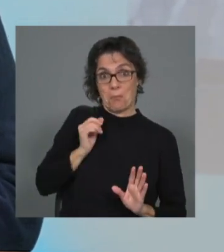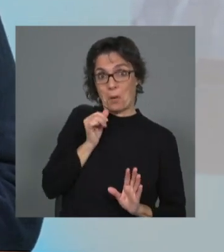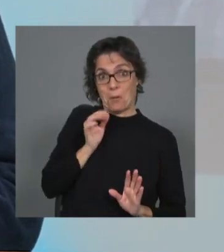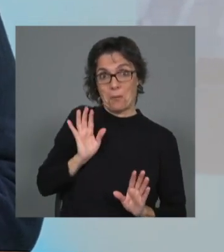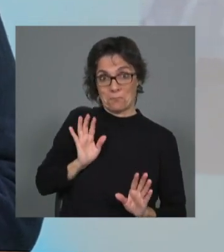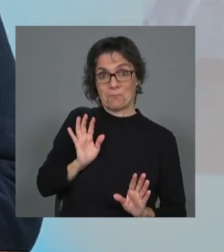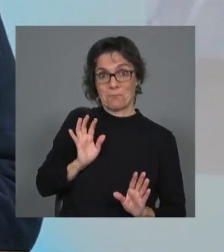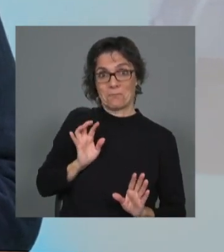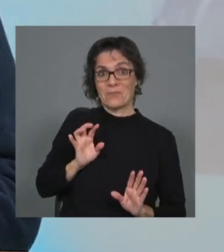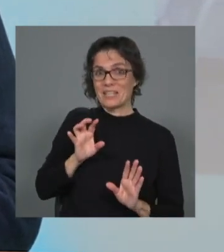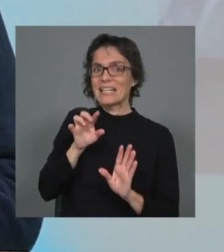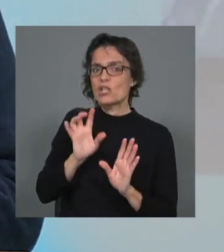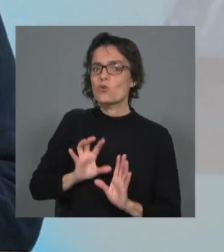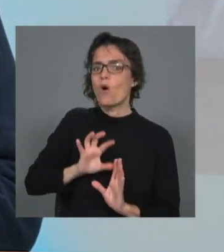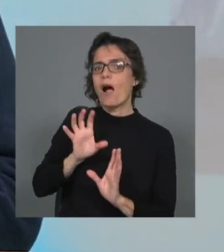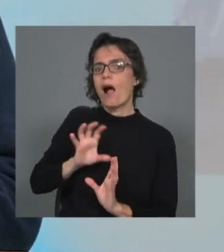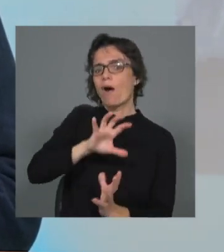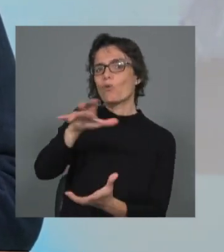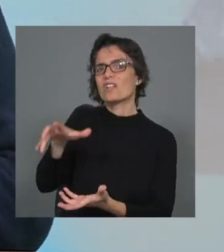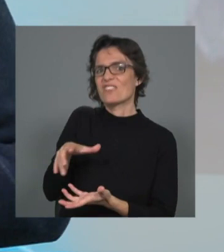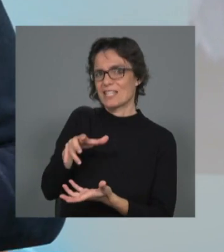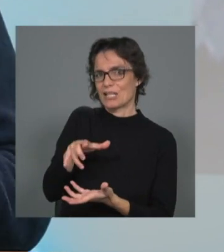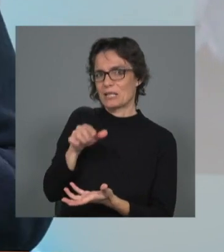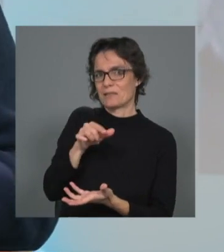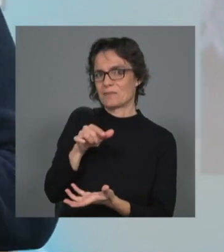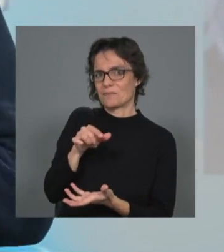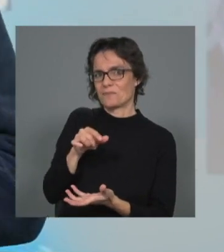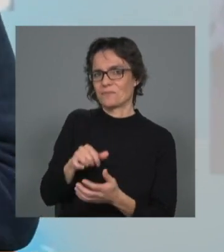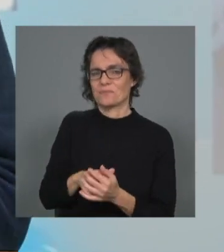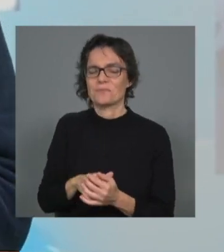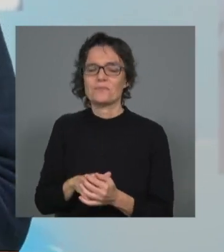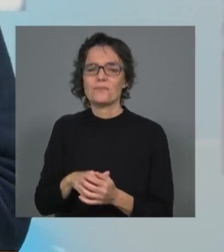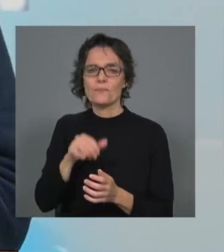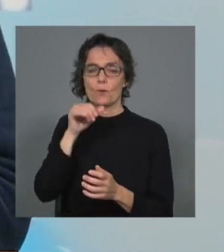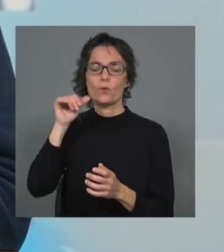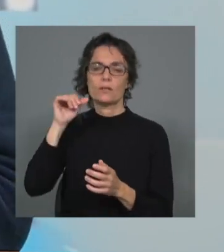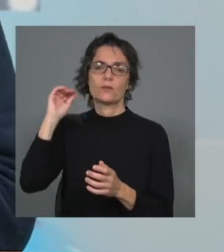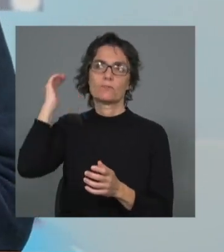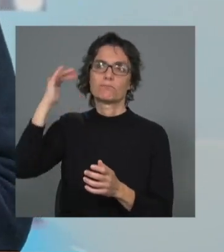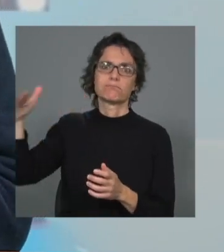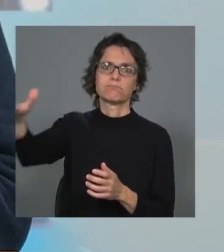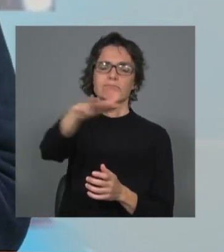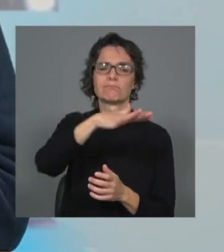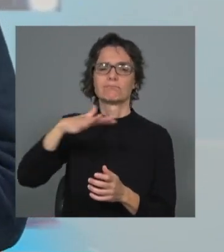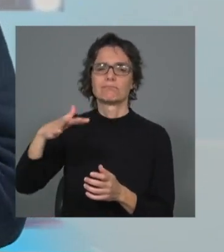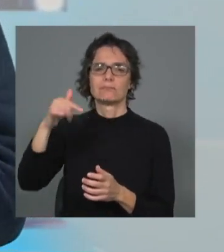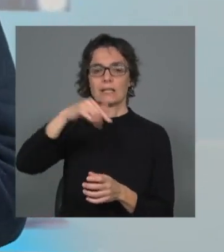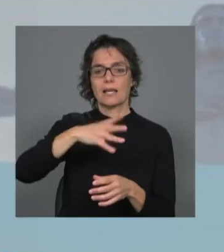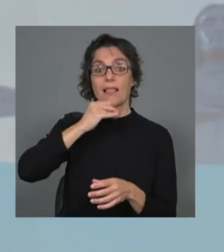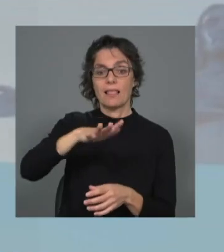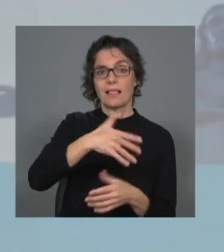da universalidade e também da entrada dos pagãos neste reino de Deus que Jesus veio implementar na Terra. Para uma